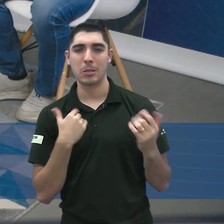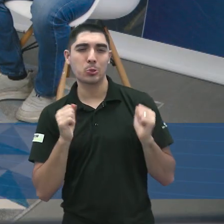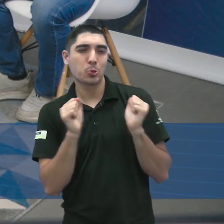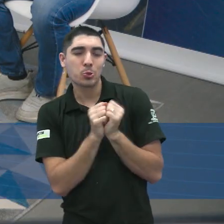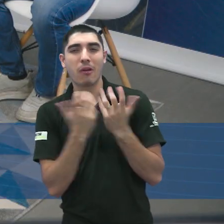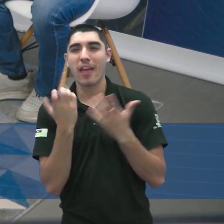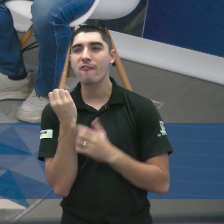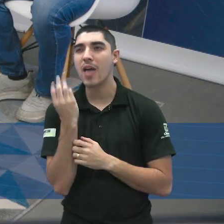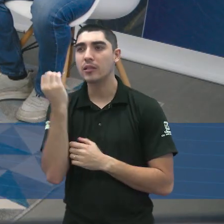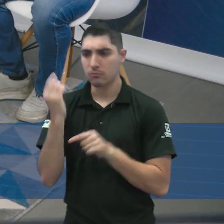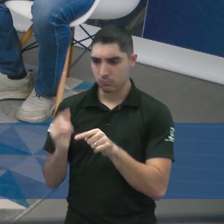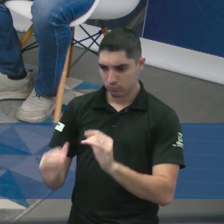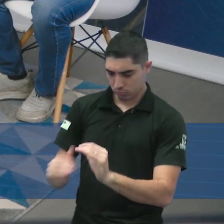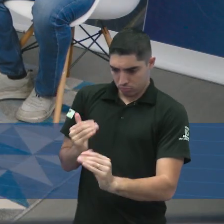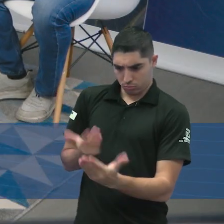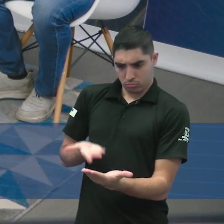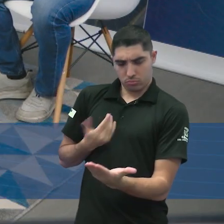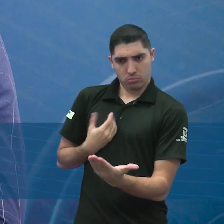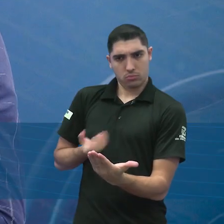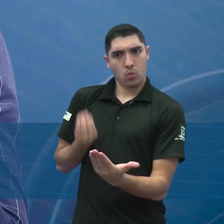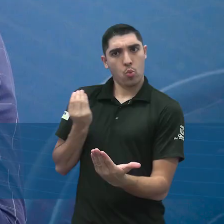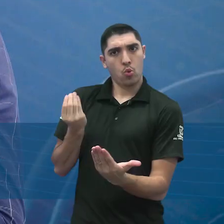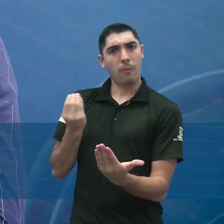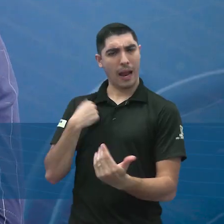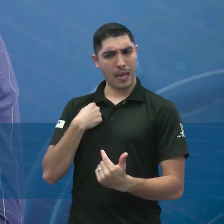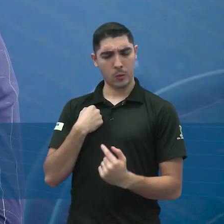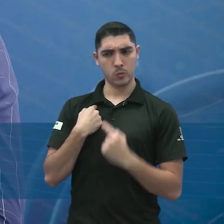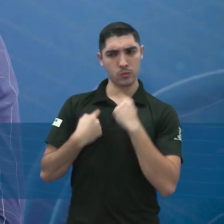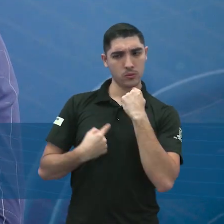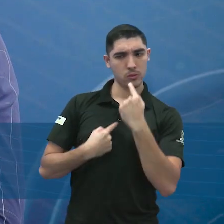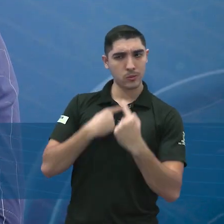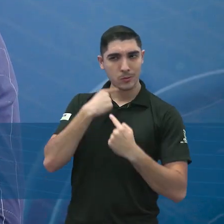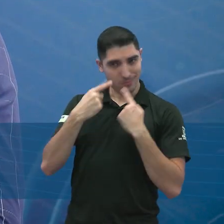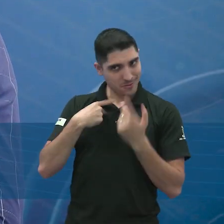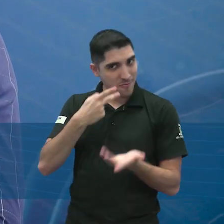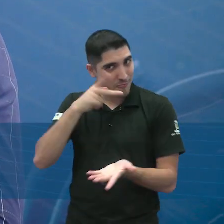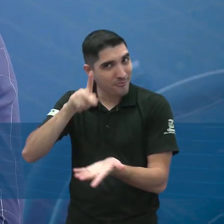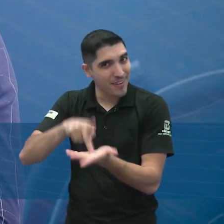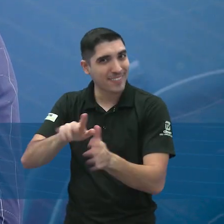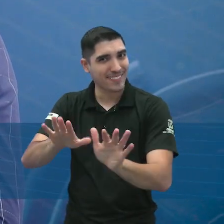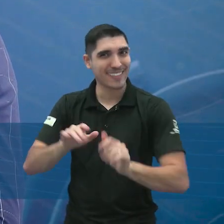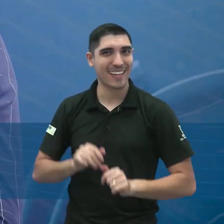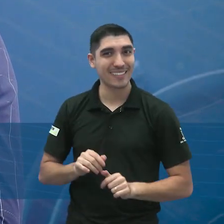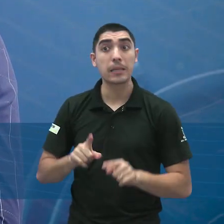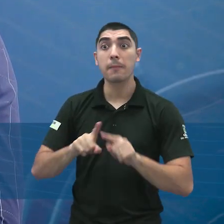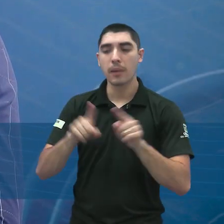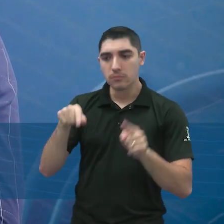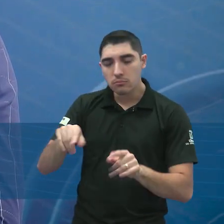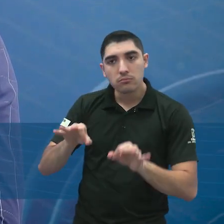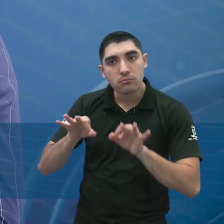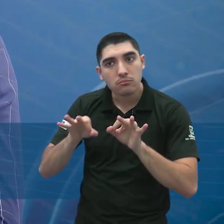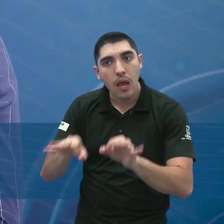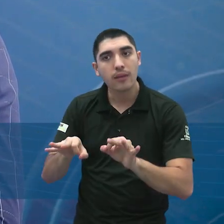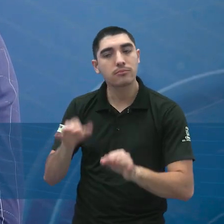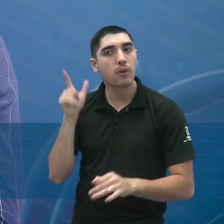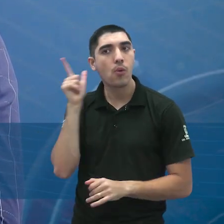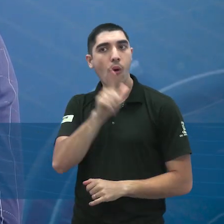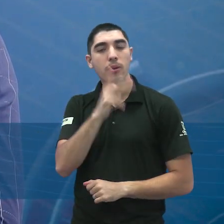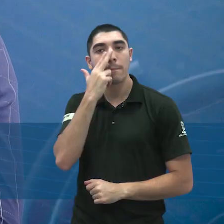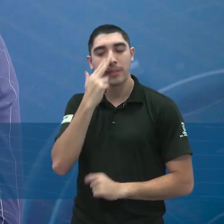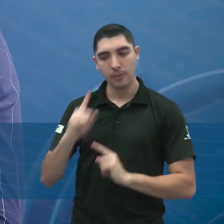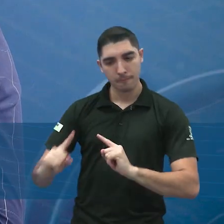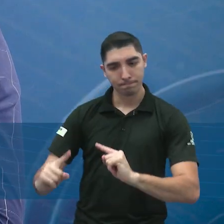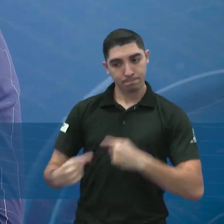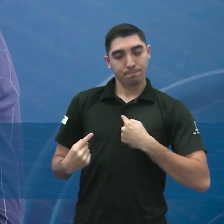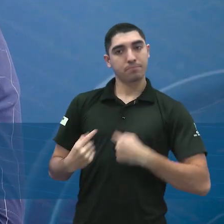de alguma viagem. Então, realmente, eu confesso que eu fico um pouco na dúvida, mas eles conseguem, de fato, entregar